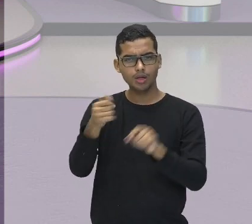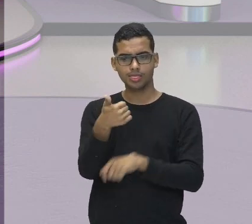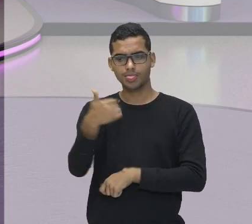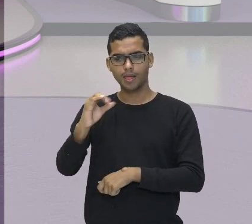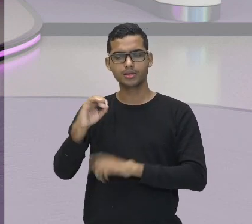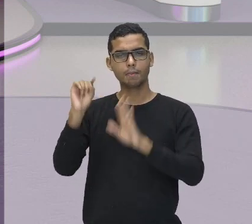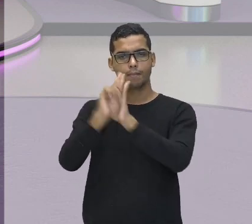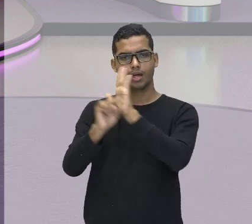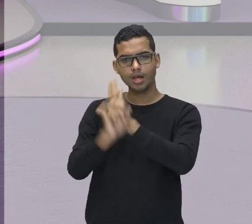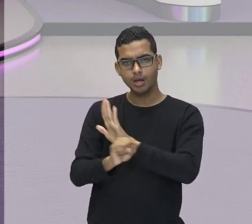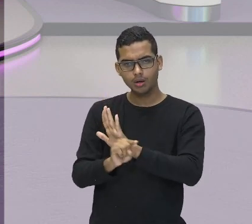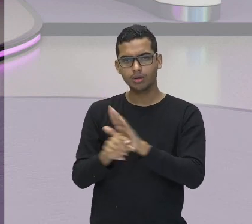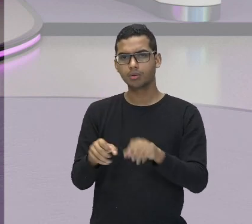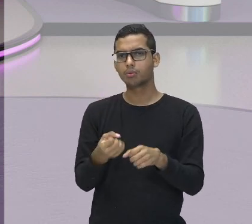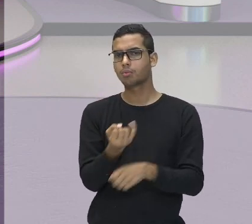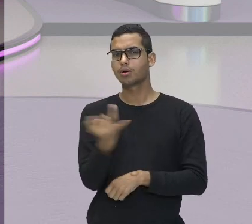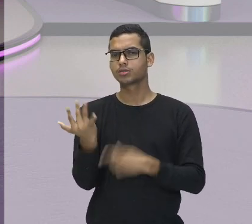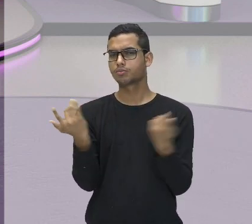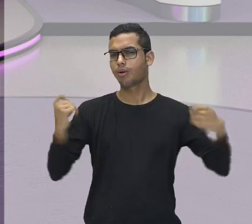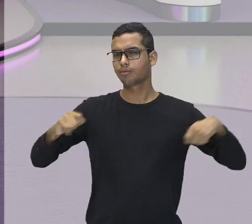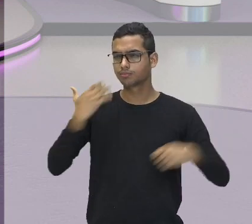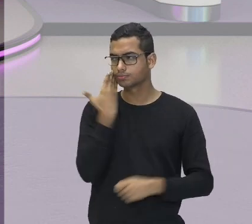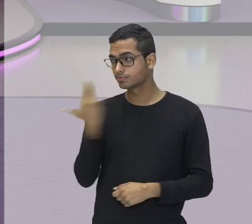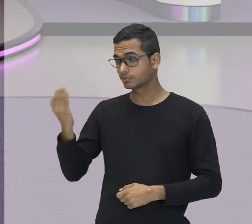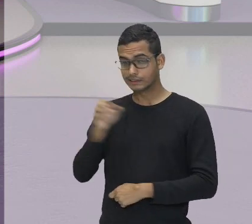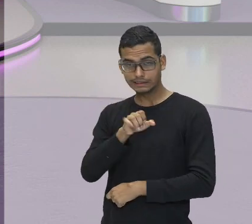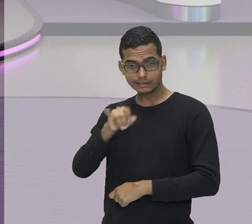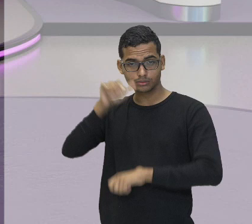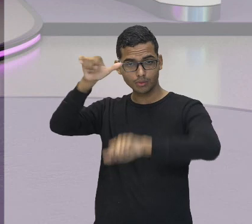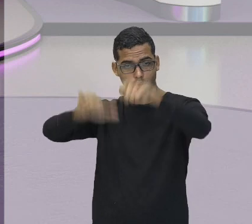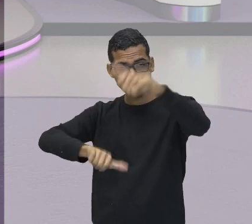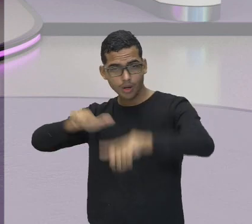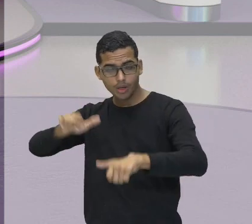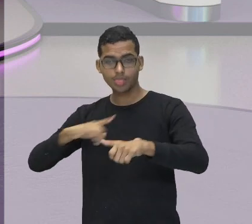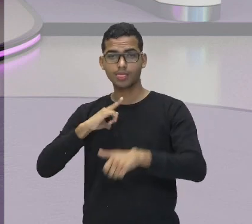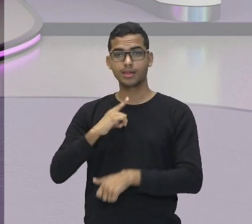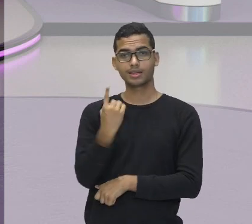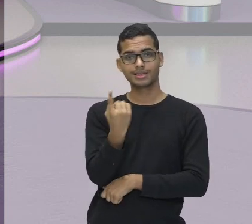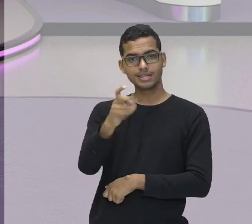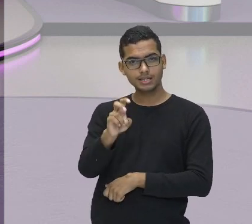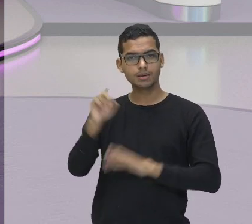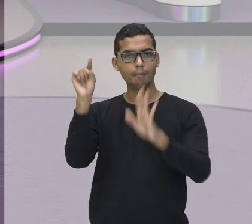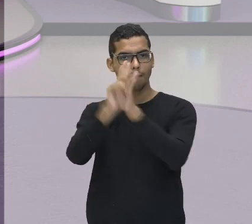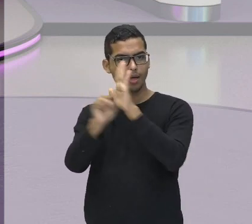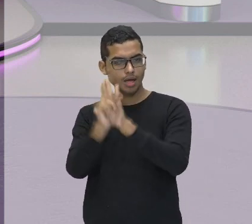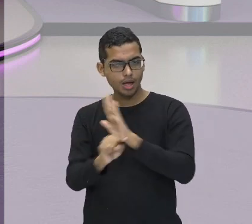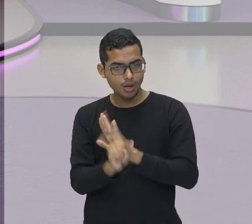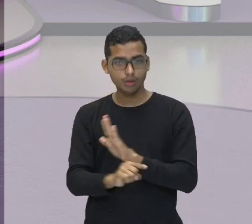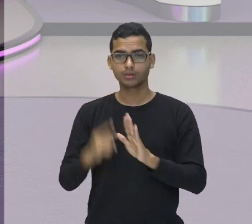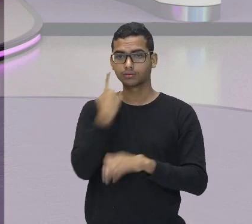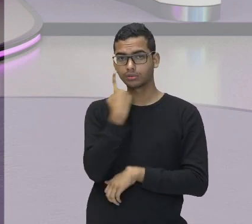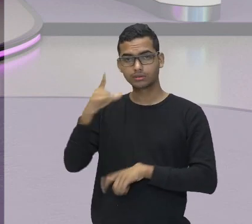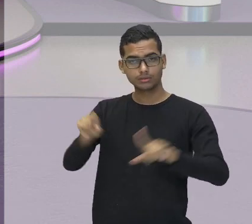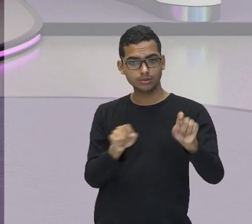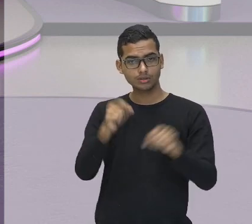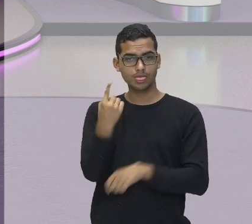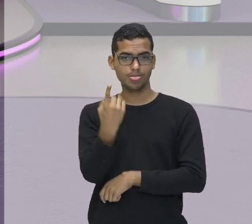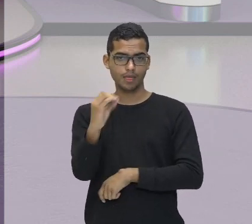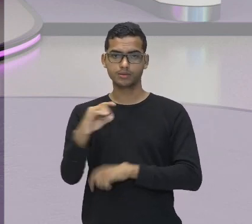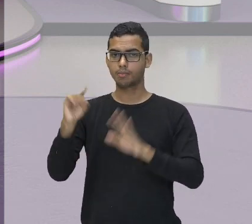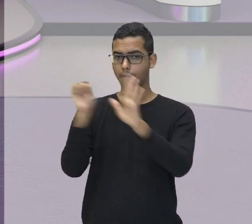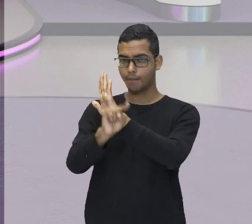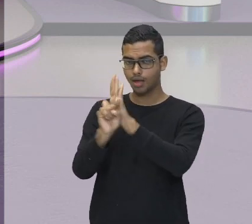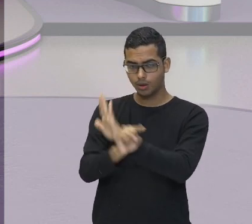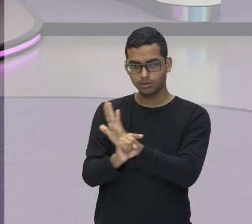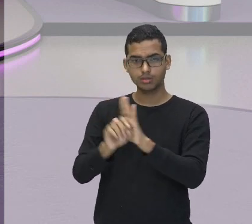10 questões? Então, se a gente for analisar aqui, o aluno tem 15 questões no total, de onde ele vai escolher 10. Vai